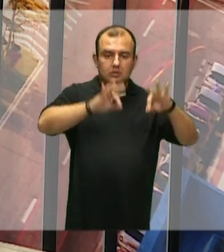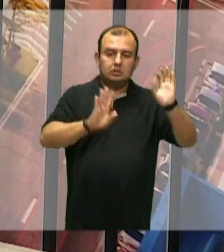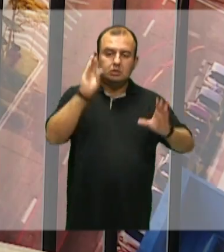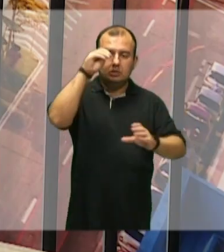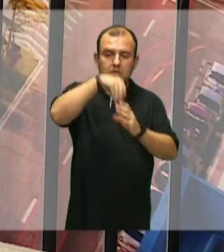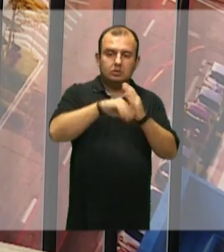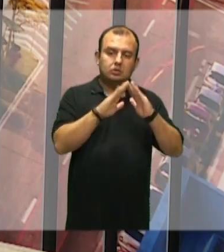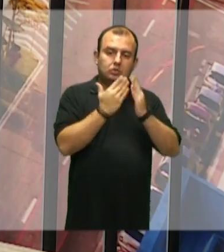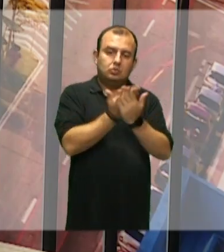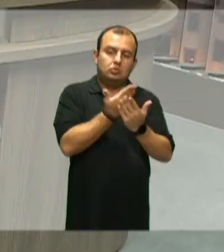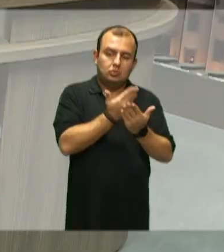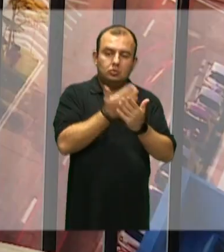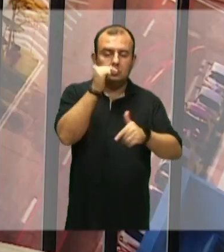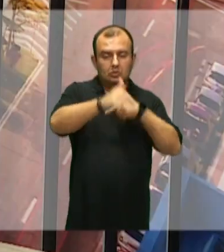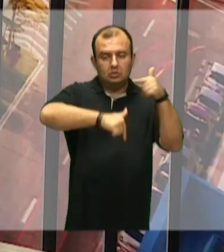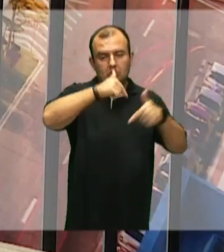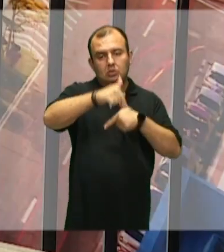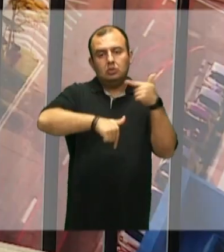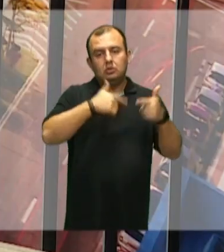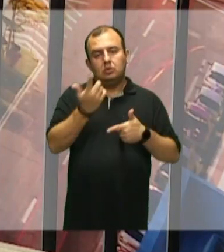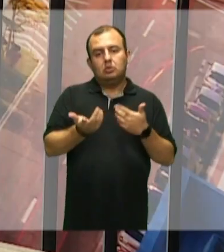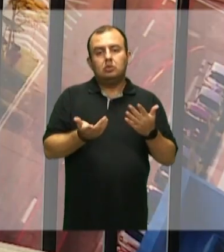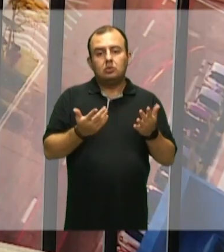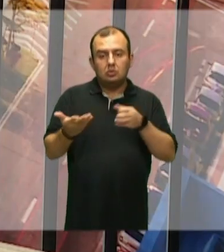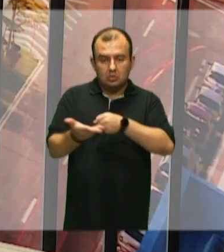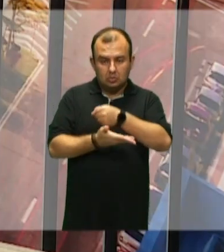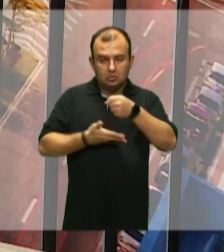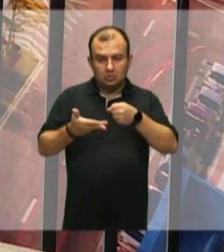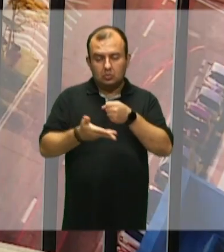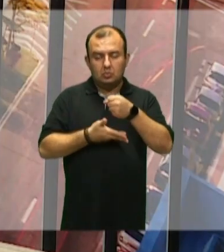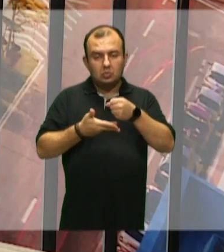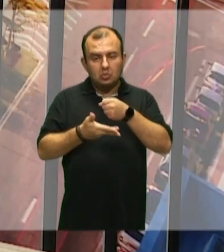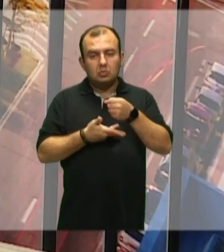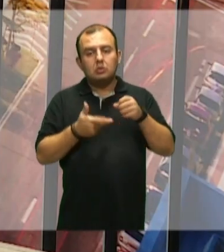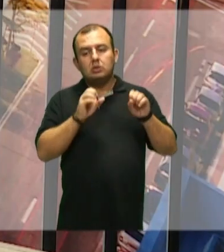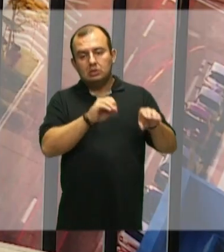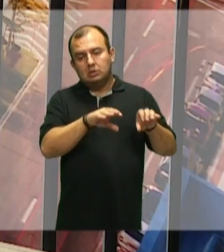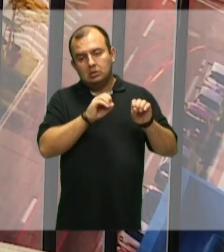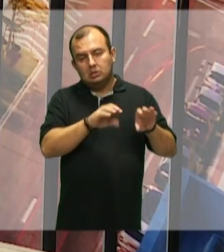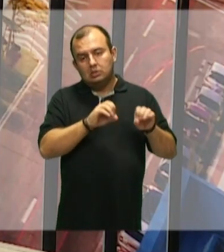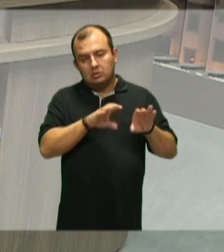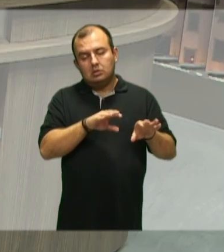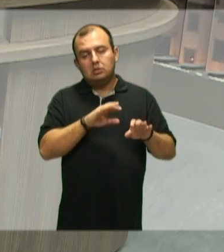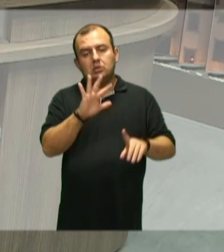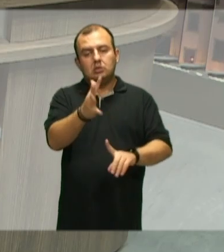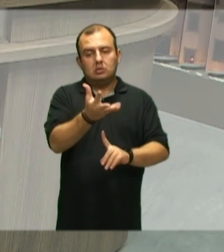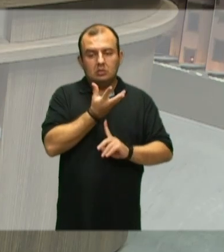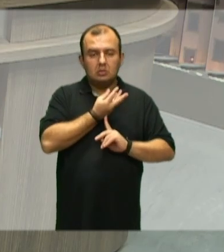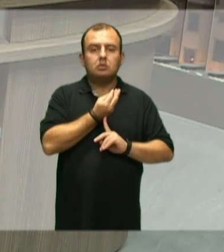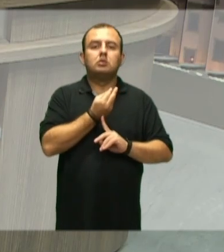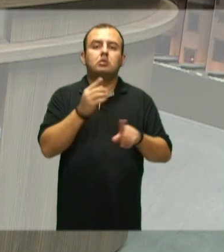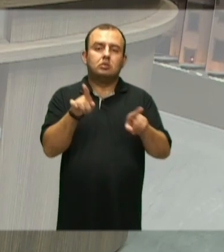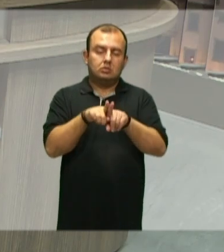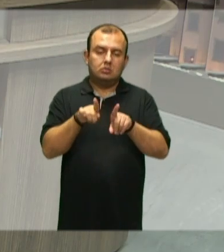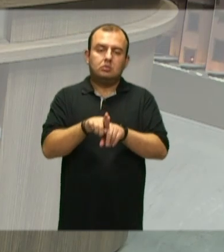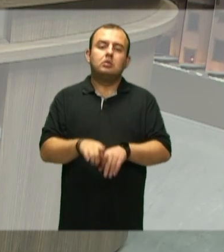das escolas, de ser trabalhado isso como um dos fundamentos da educação artística, né?